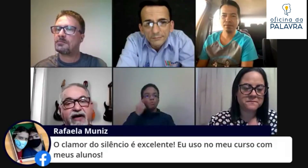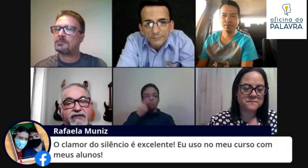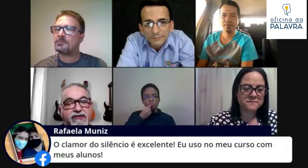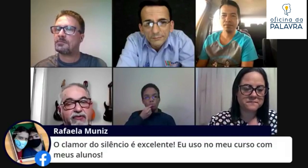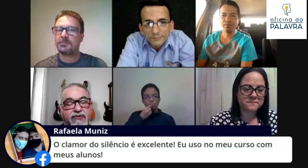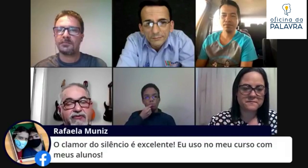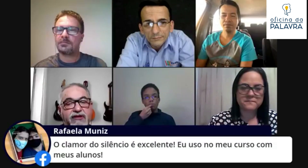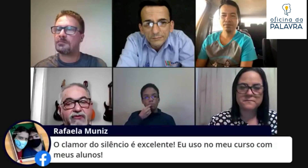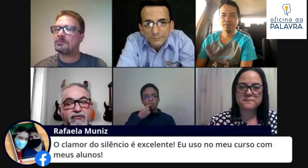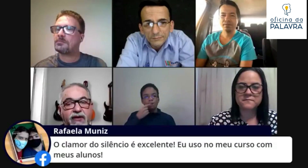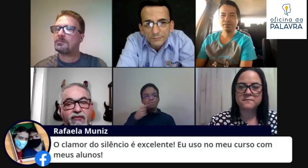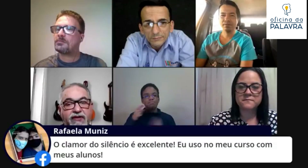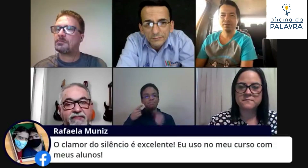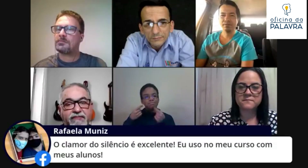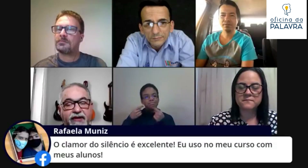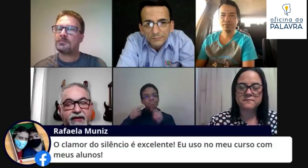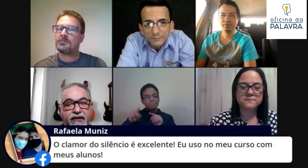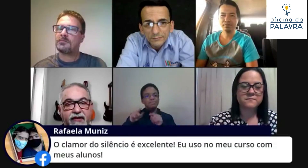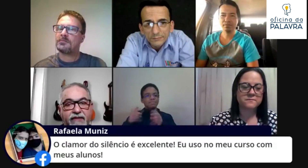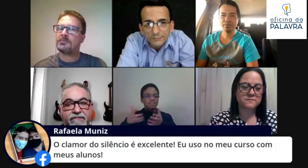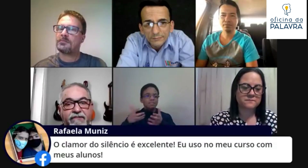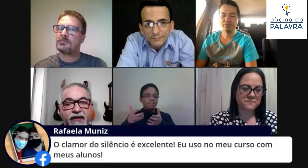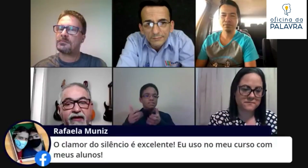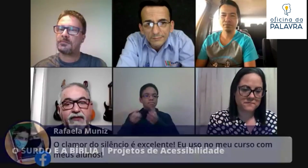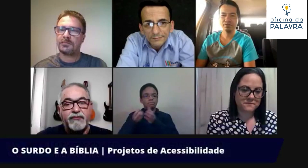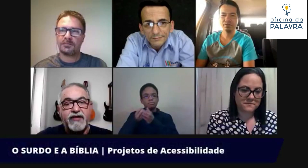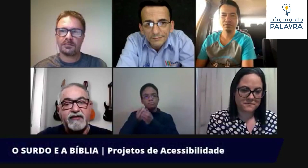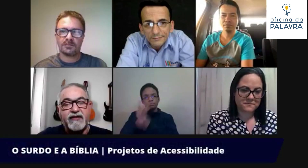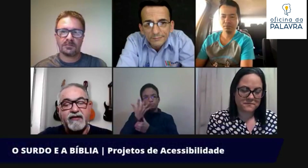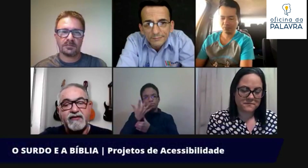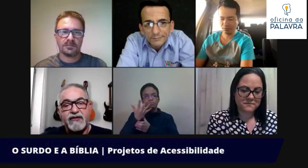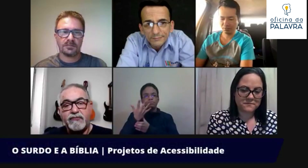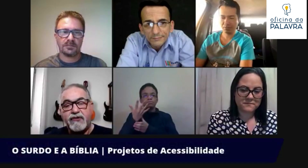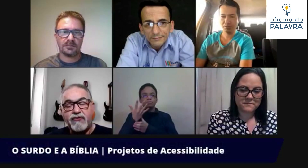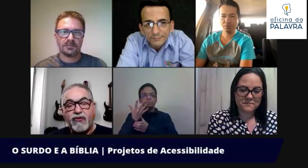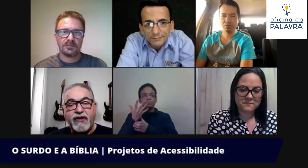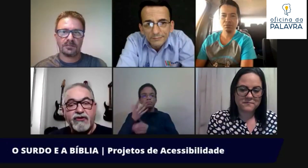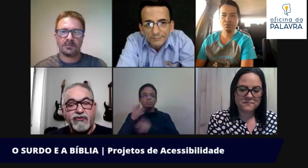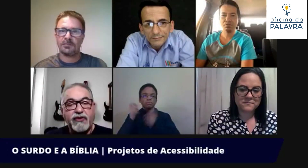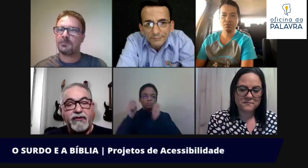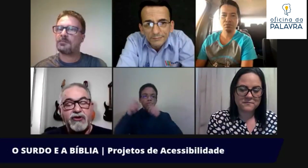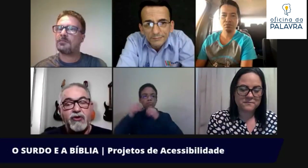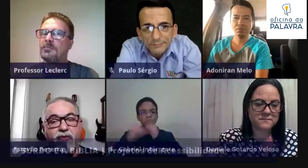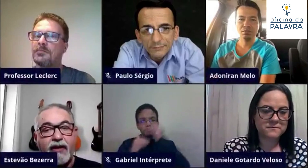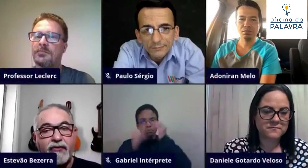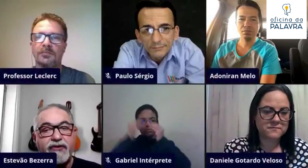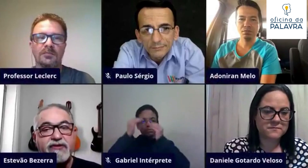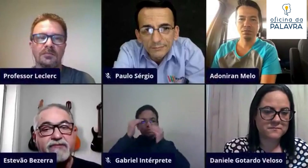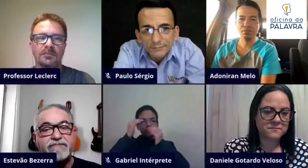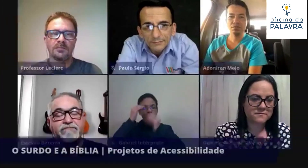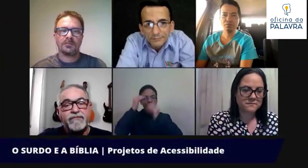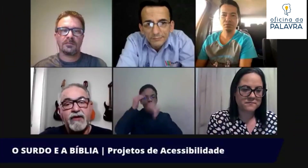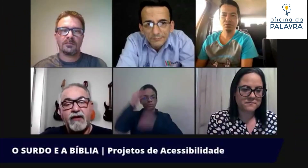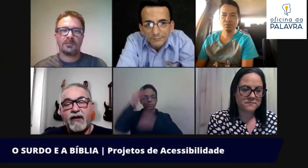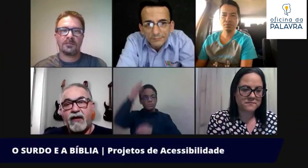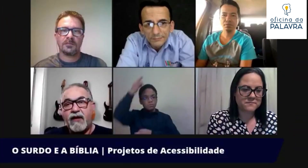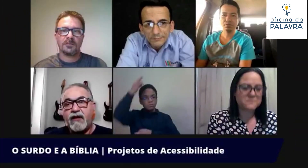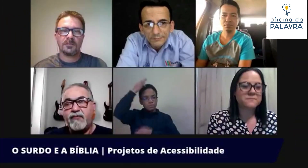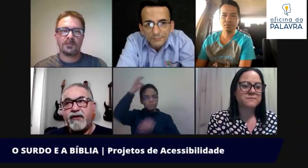sentiram desafiados em produzir alguma coisa para que eles pudessem crescer espiritualmente, juntamente com a